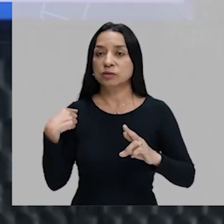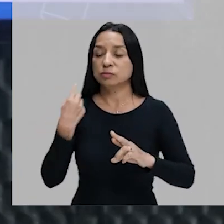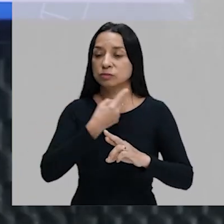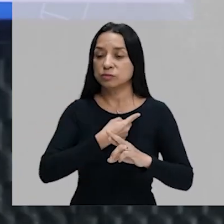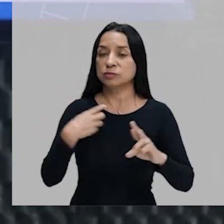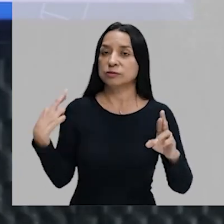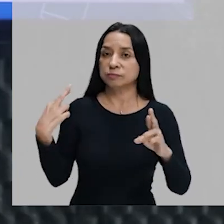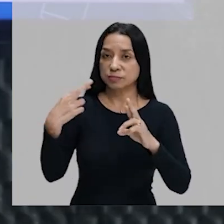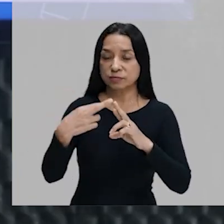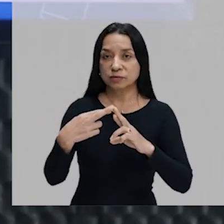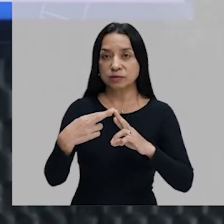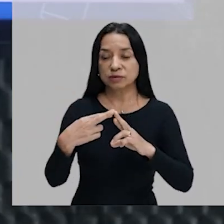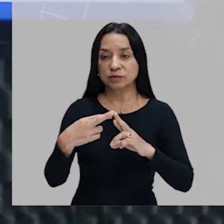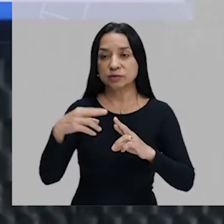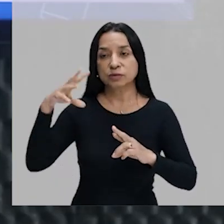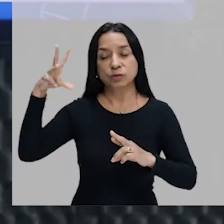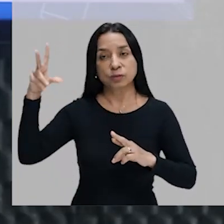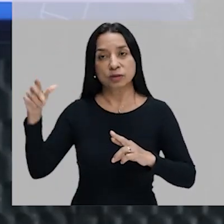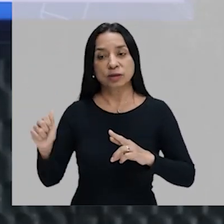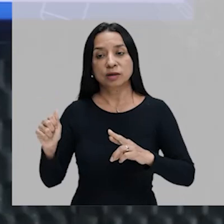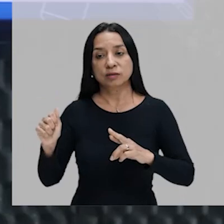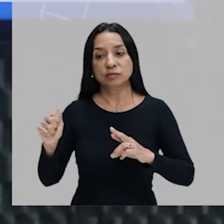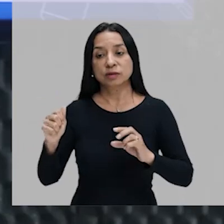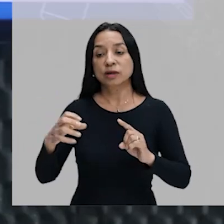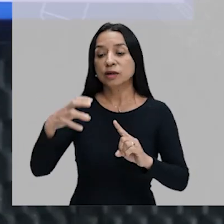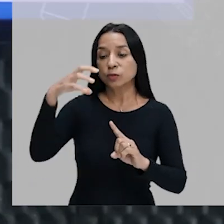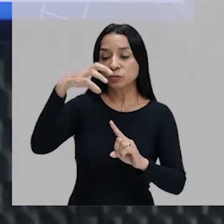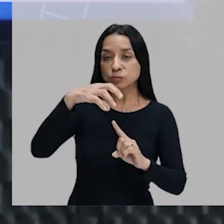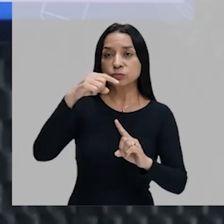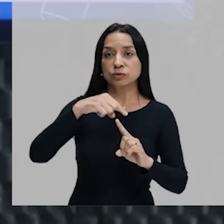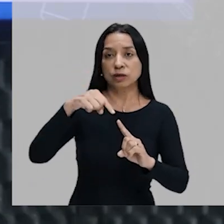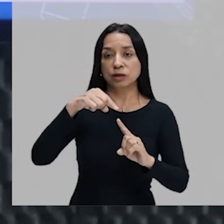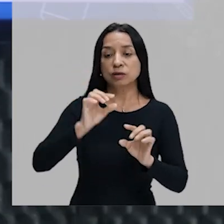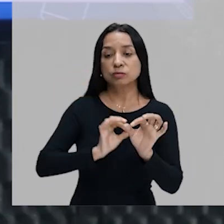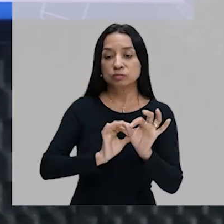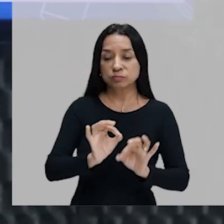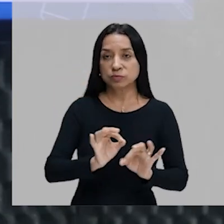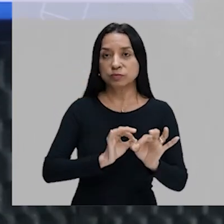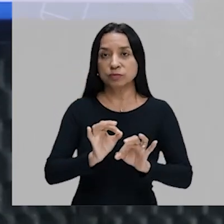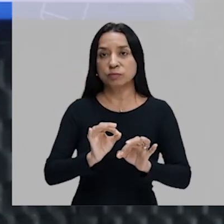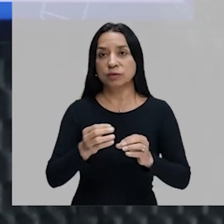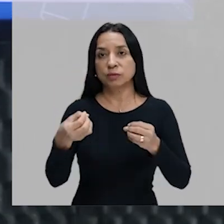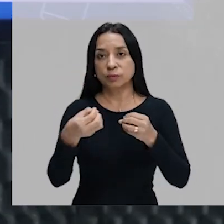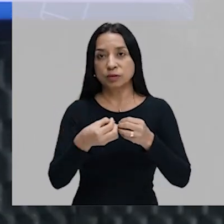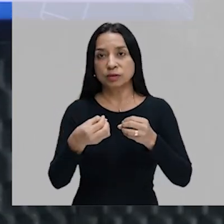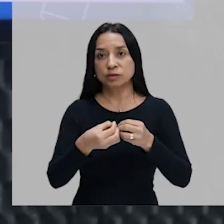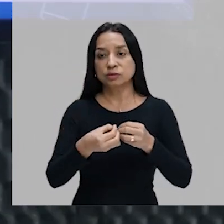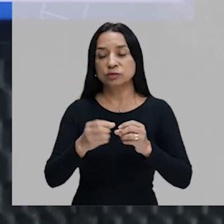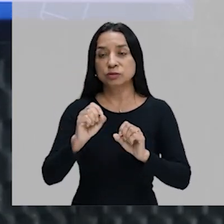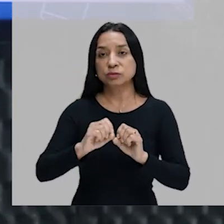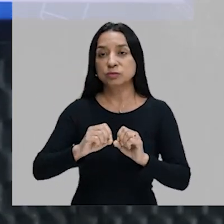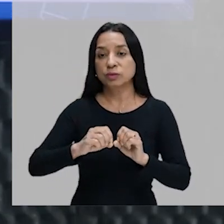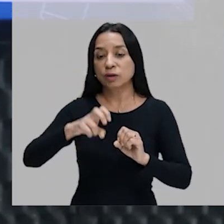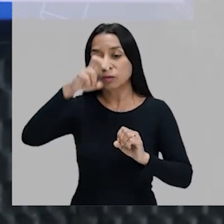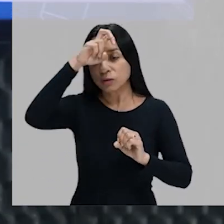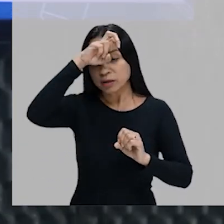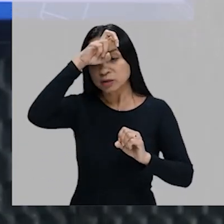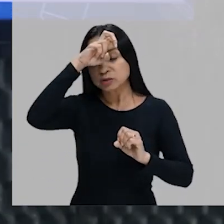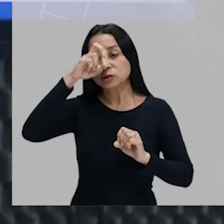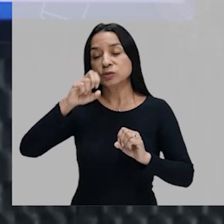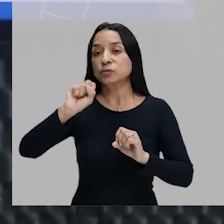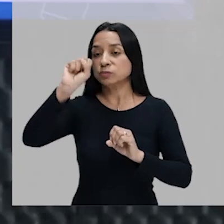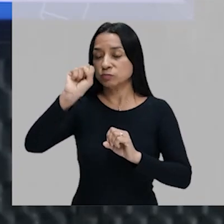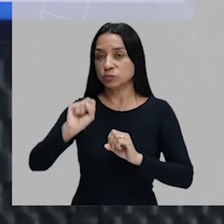África subsaariana é um dos reinos que se formaram próximo aí ao Egito, na parte